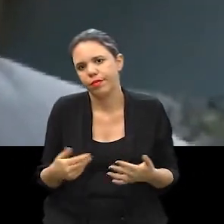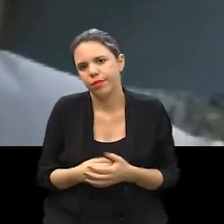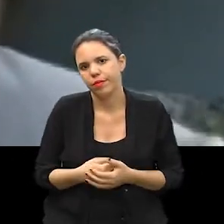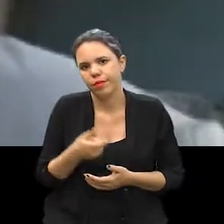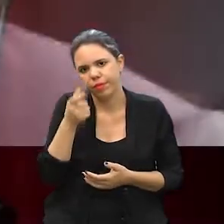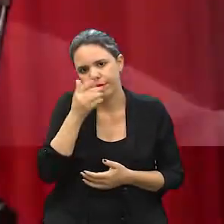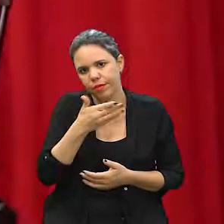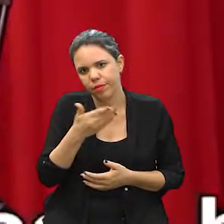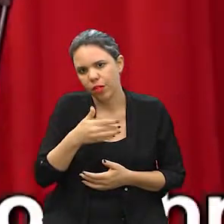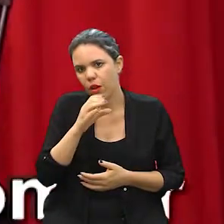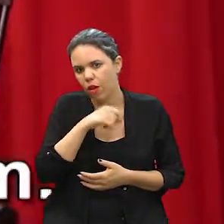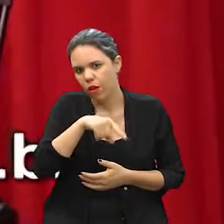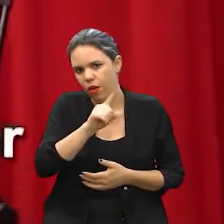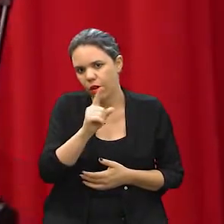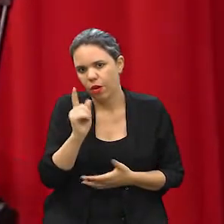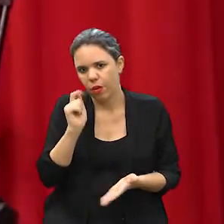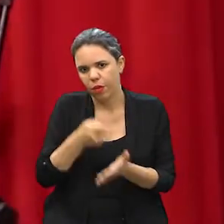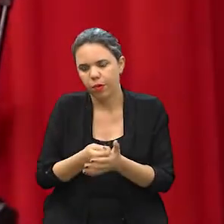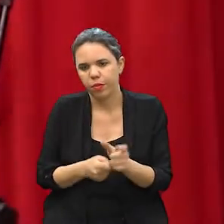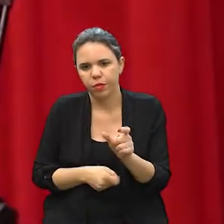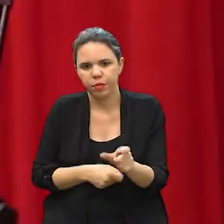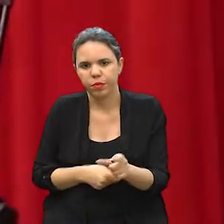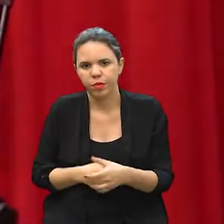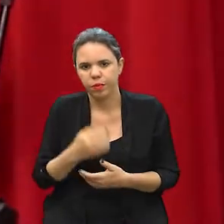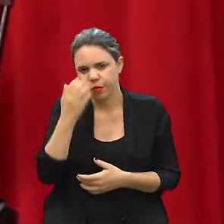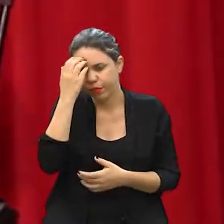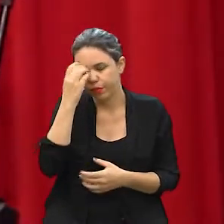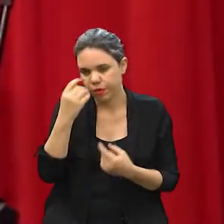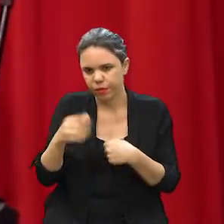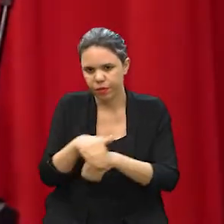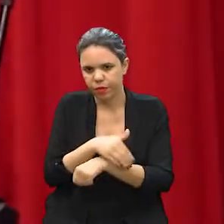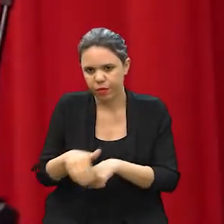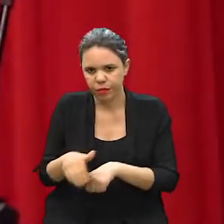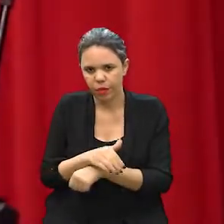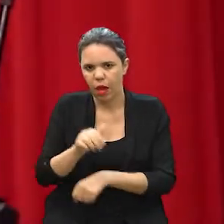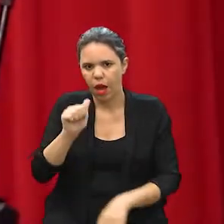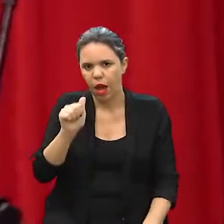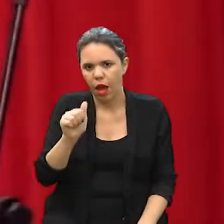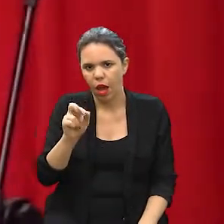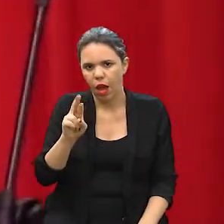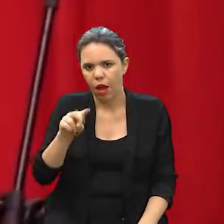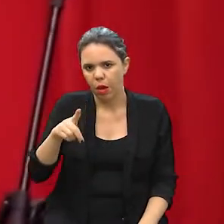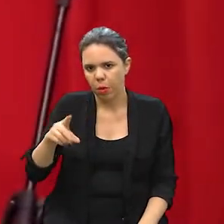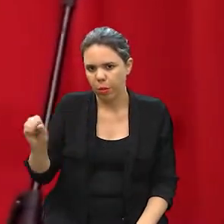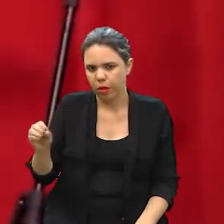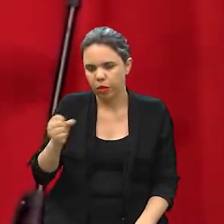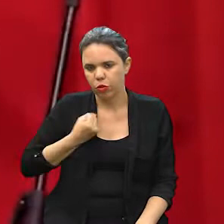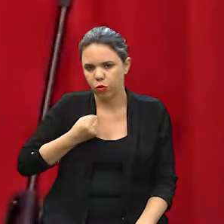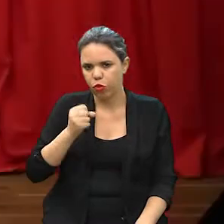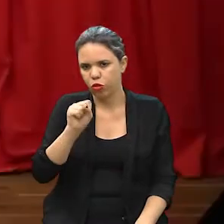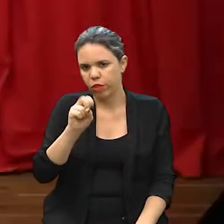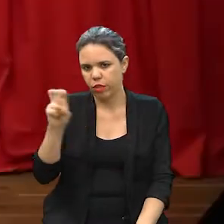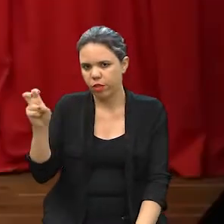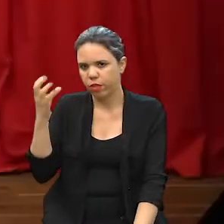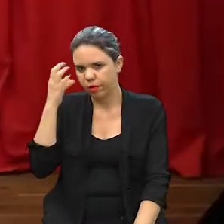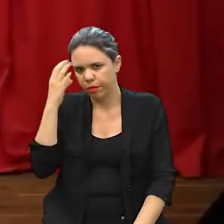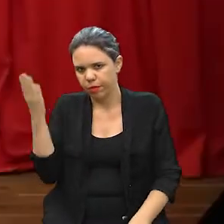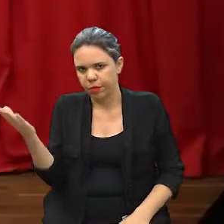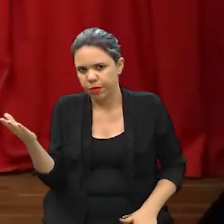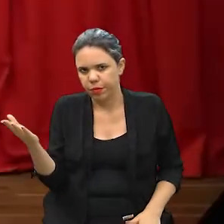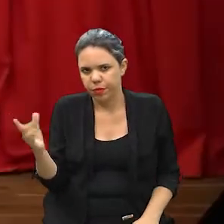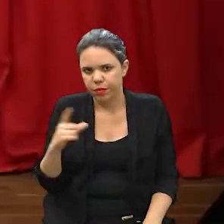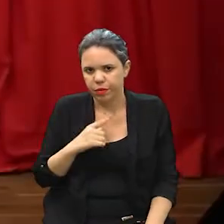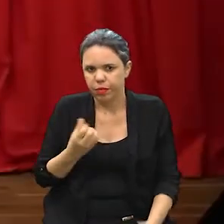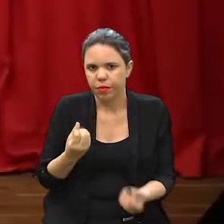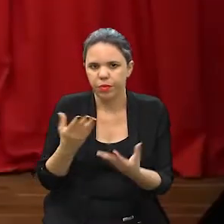e não assistir. Então, corre e garante seu ingresso. A casa fica na Avenida Armando Salles de Oliveira, número 85, no Taquaral. Para